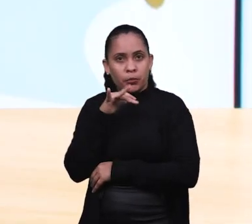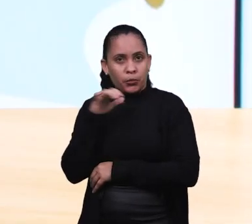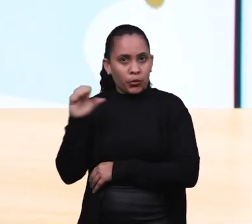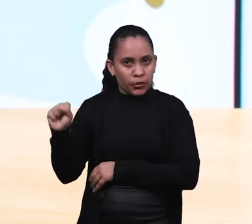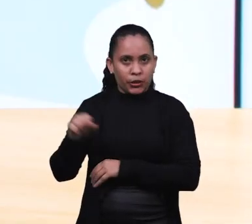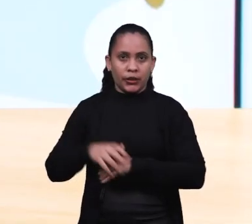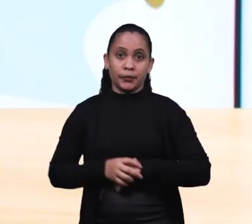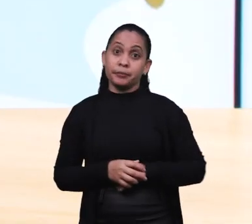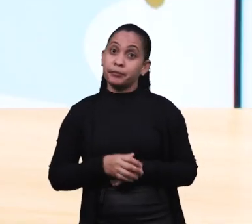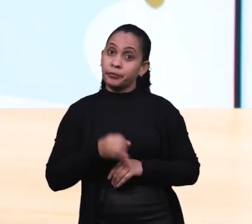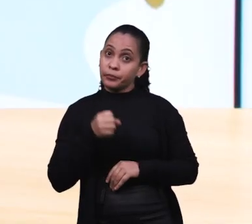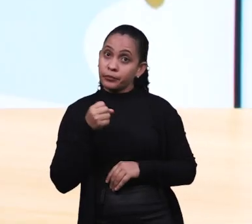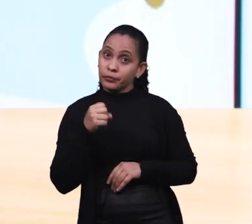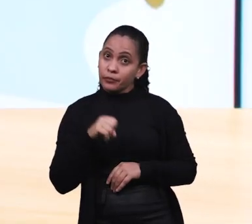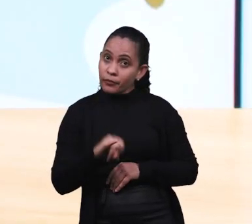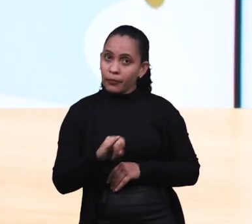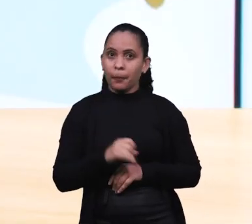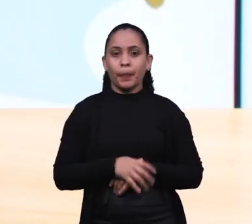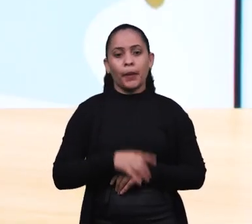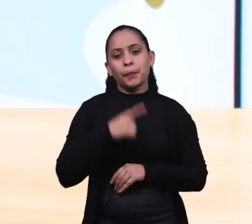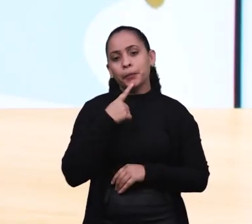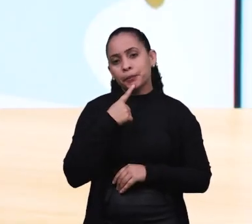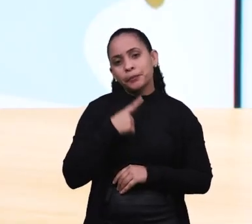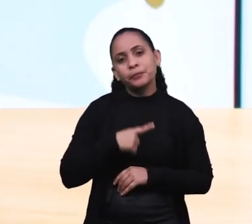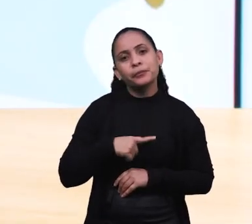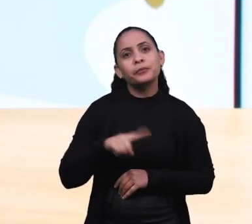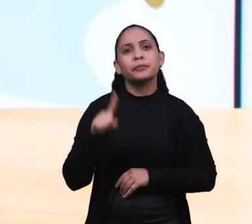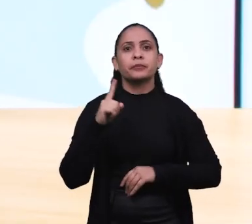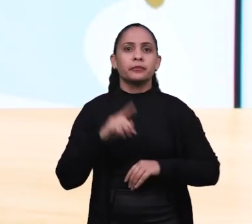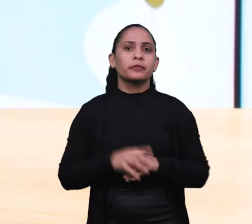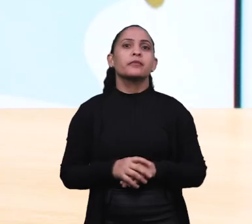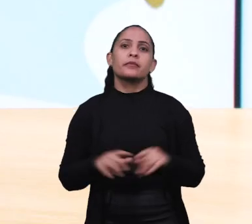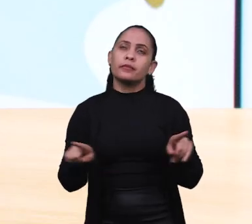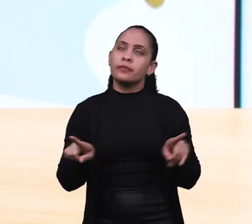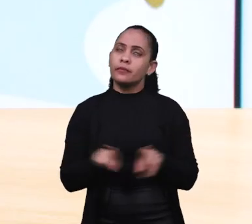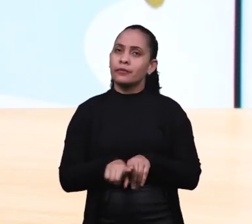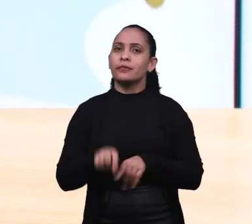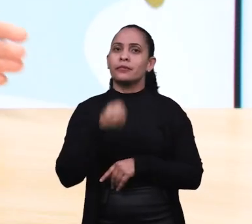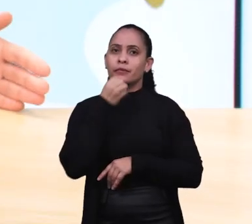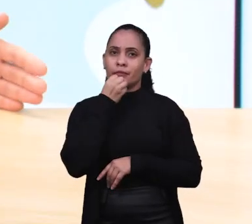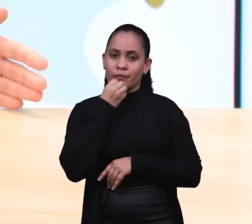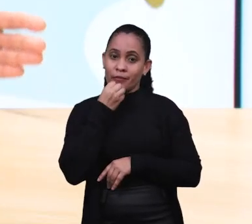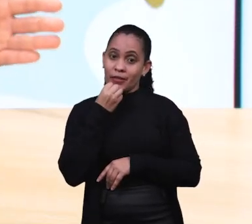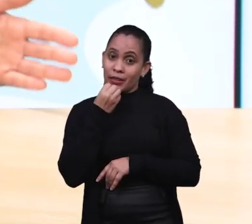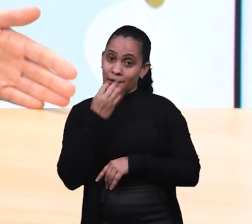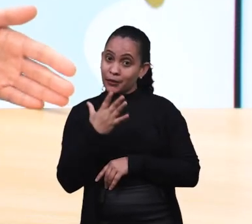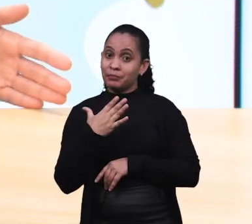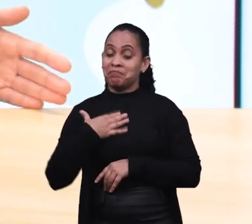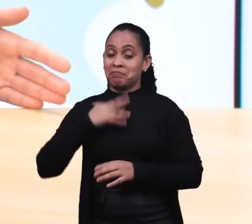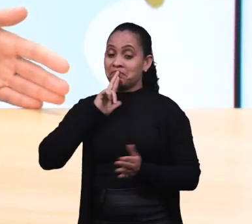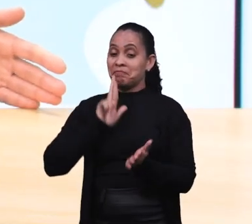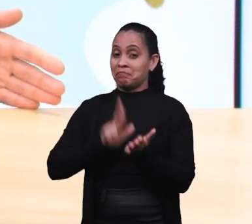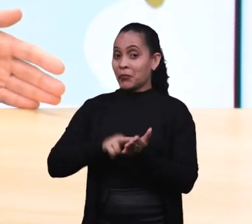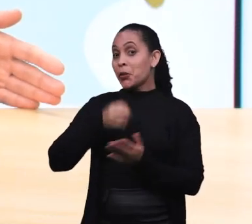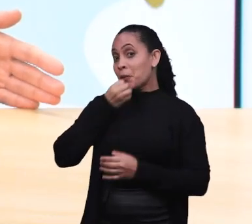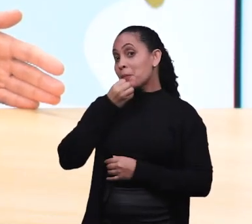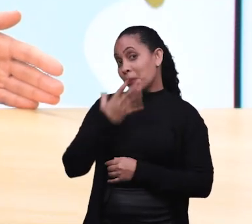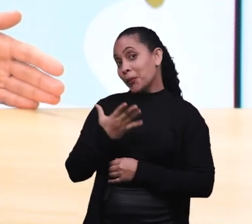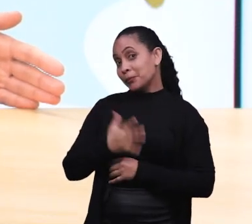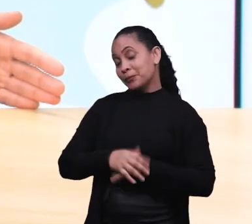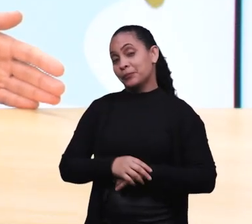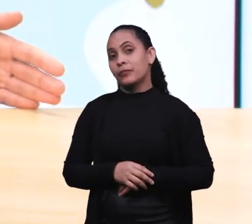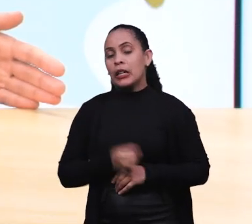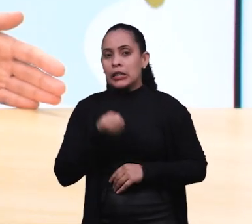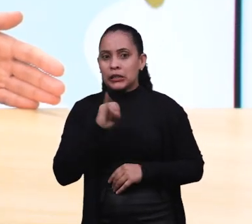sendo diluído bem em semestres por semana, diariamente, isso vai nos conduzir ao êxito. E caso a gente não